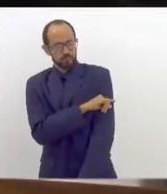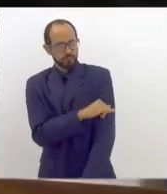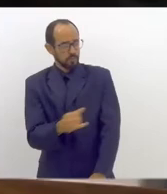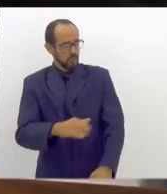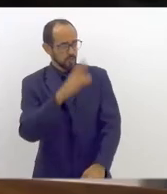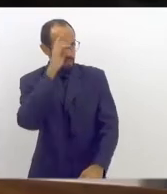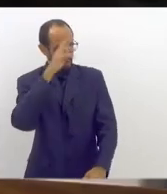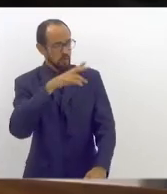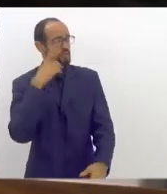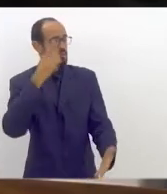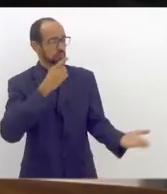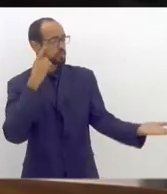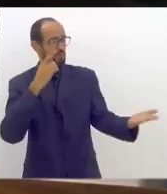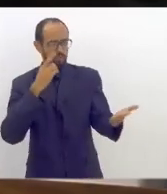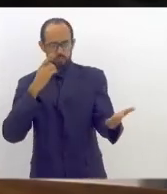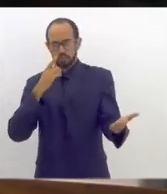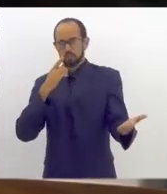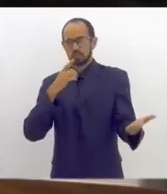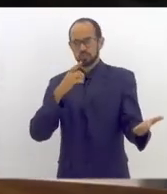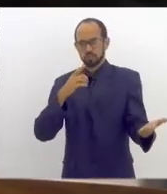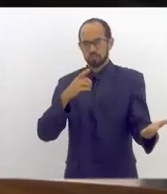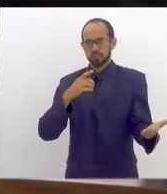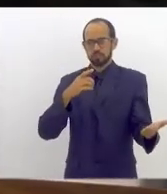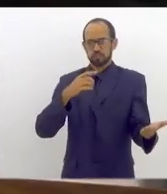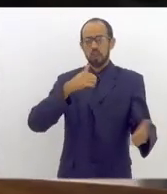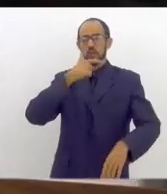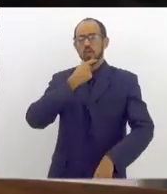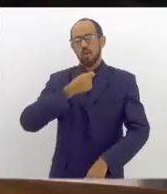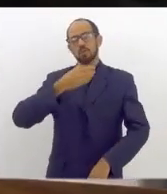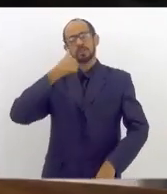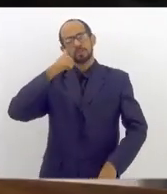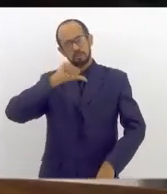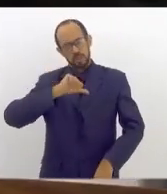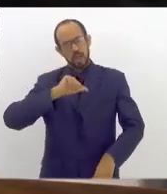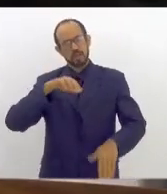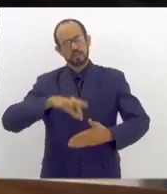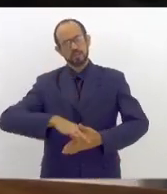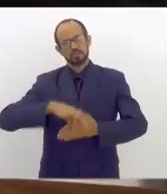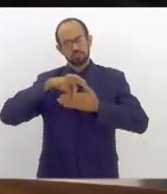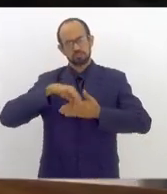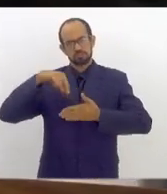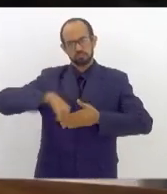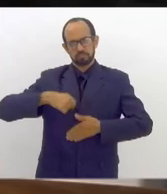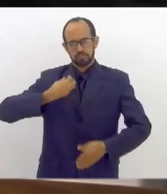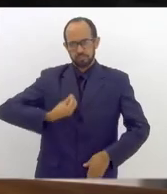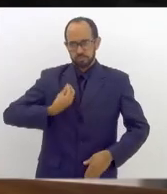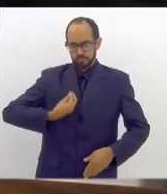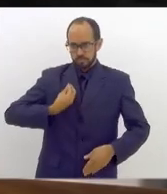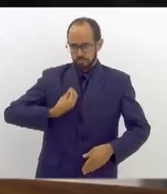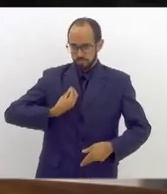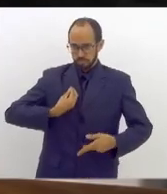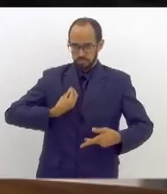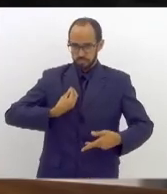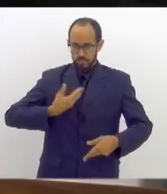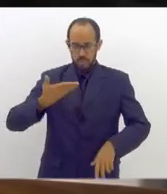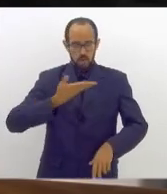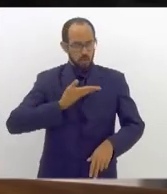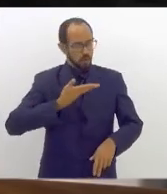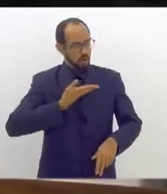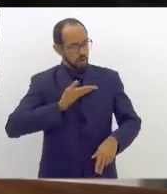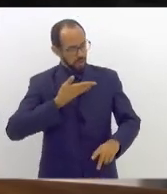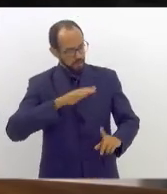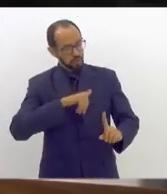Deputados deputadas e demais autoridades presentes e lúcis colegas é